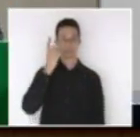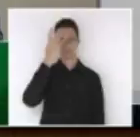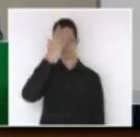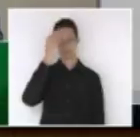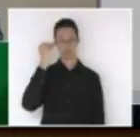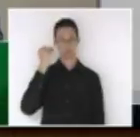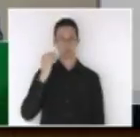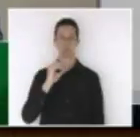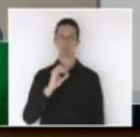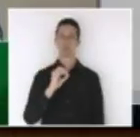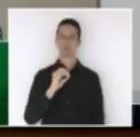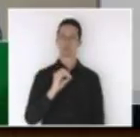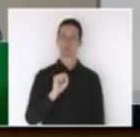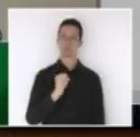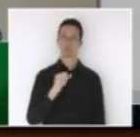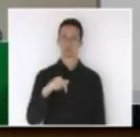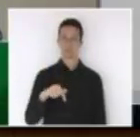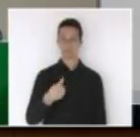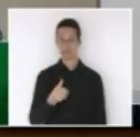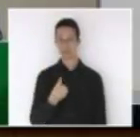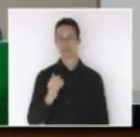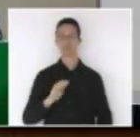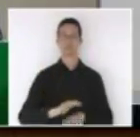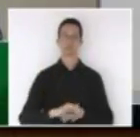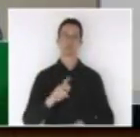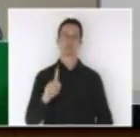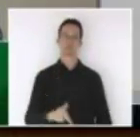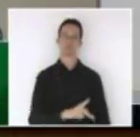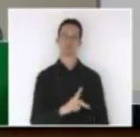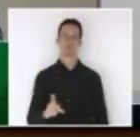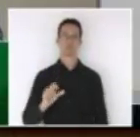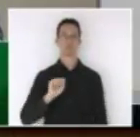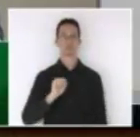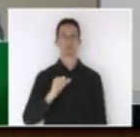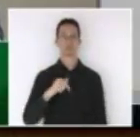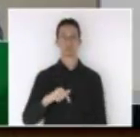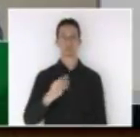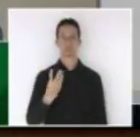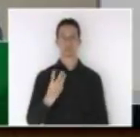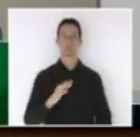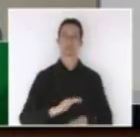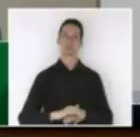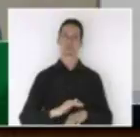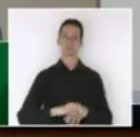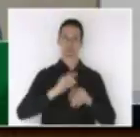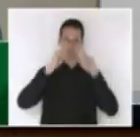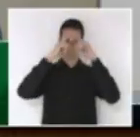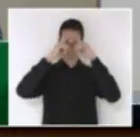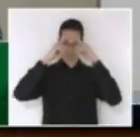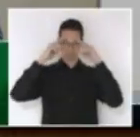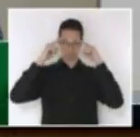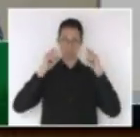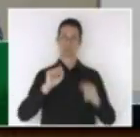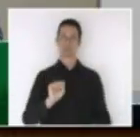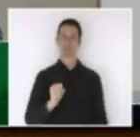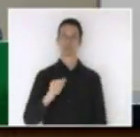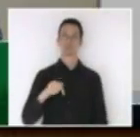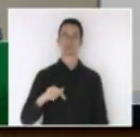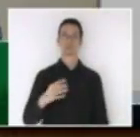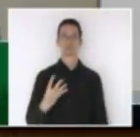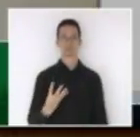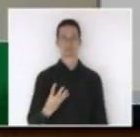Requerimento 876, deputado Padre Pedro Balseira. Requerimento 873, deputado Neudi Sareta. Requerimentos 874